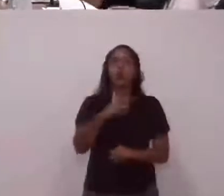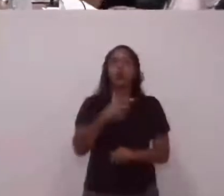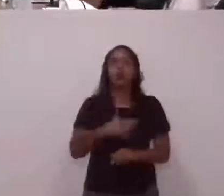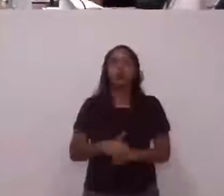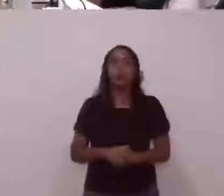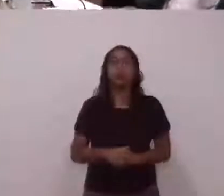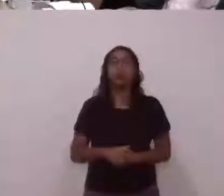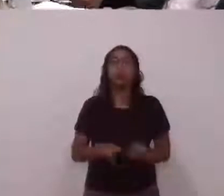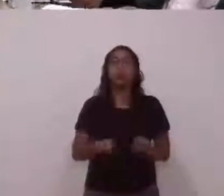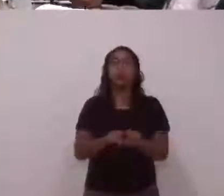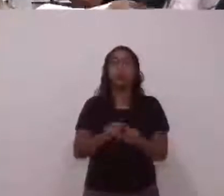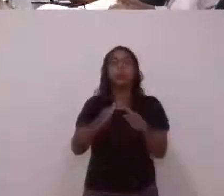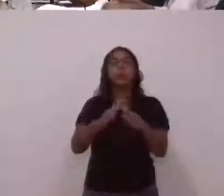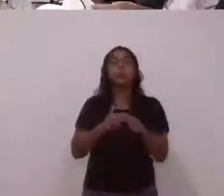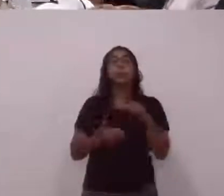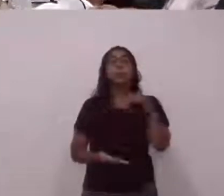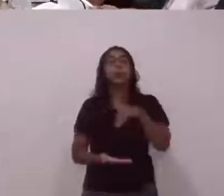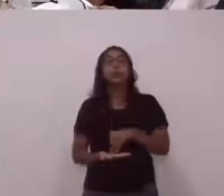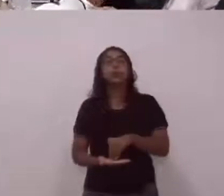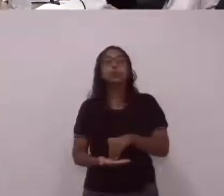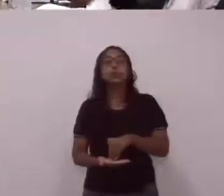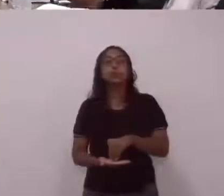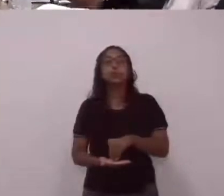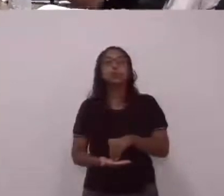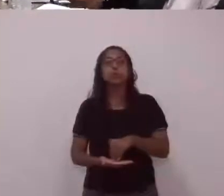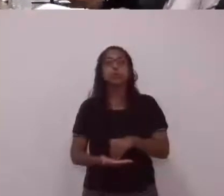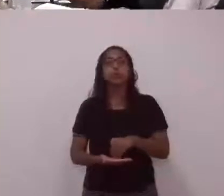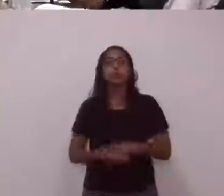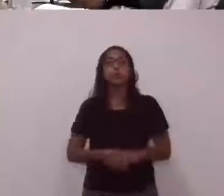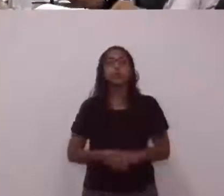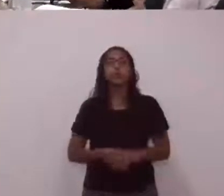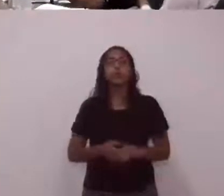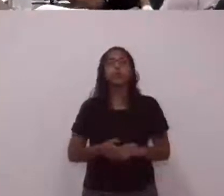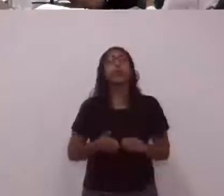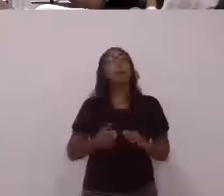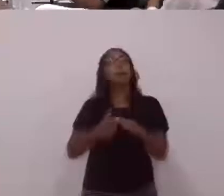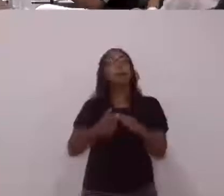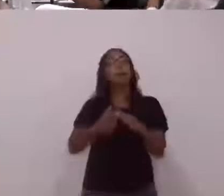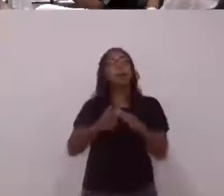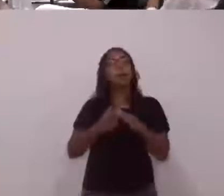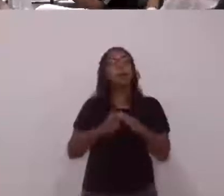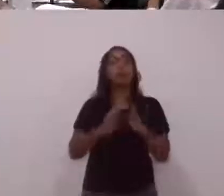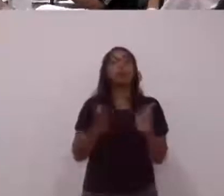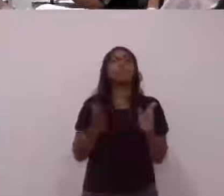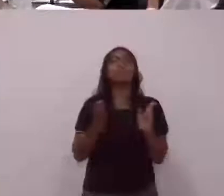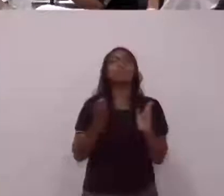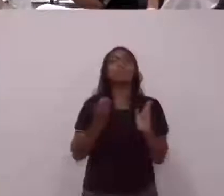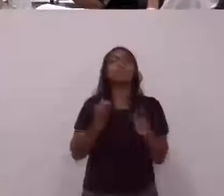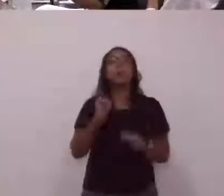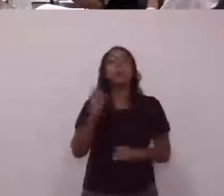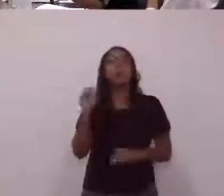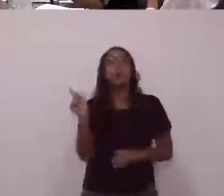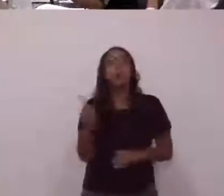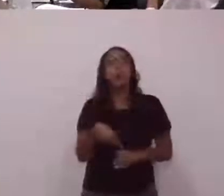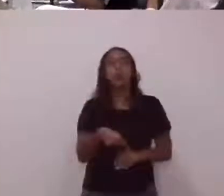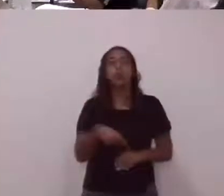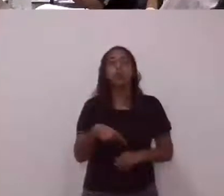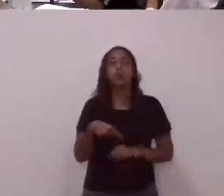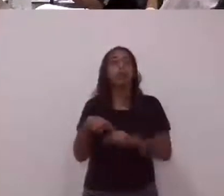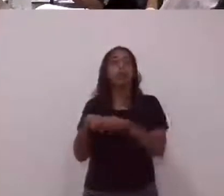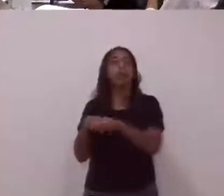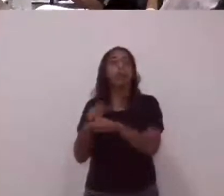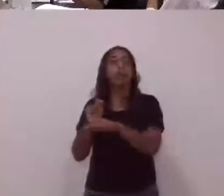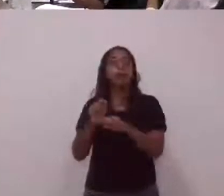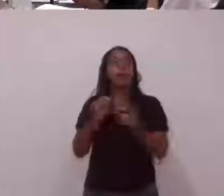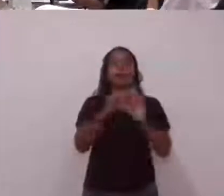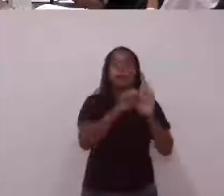Pedido final. Ante o exposto, requer sejam impostos aos demandados as sanções previstas